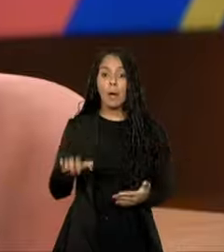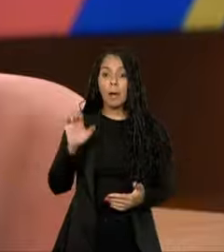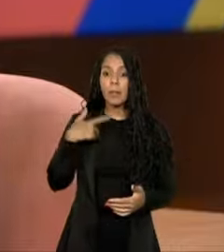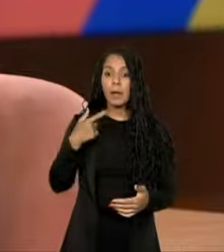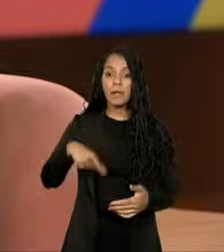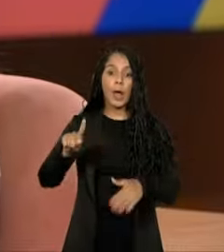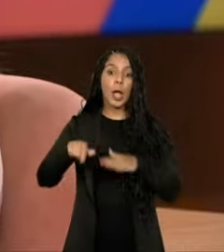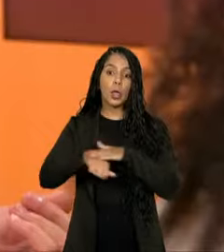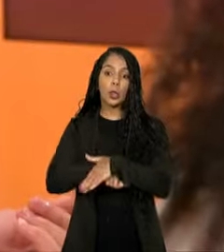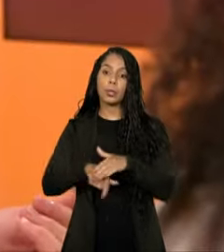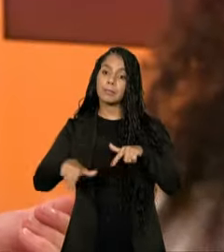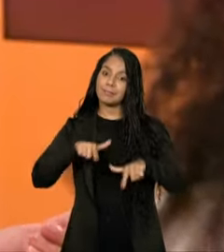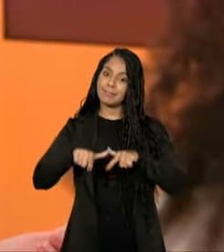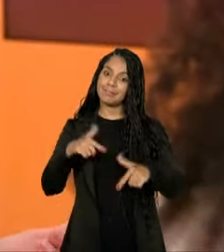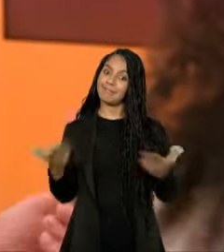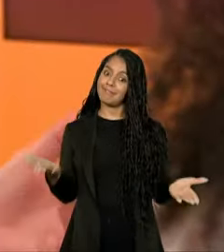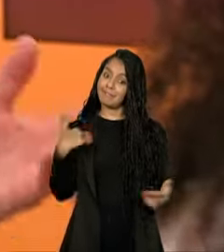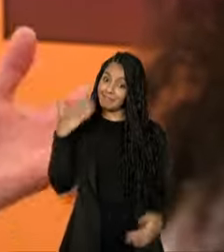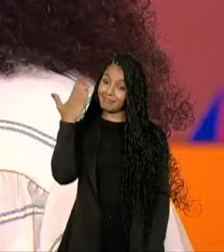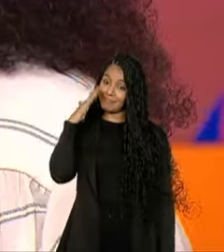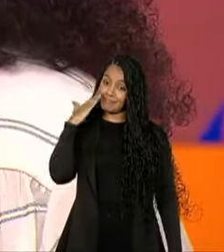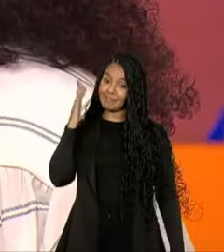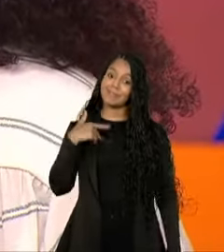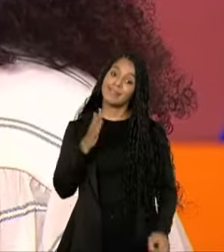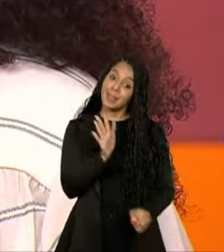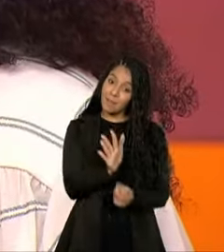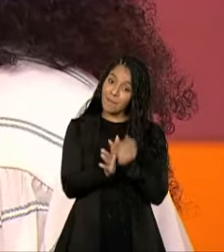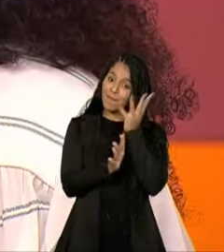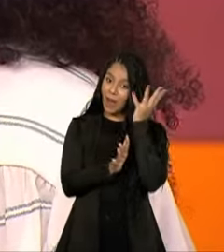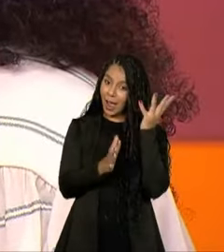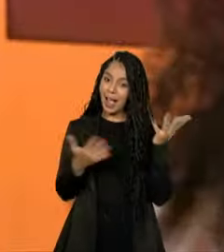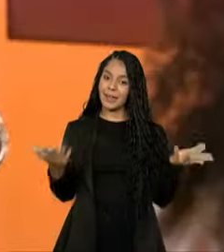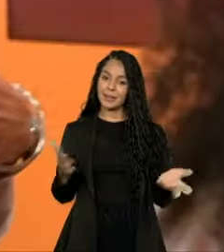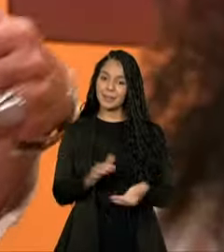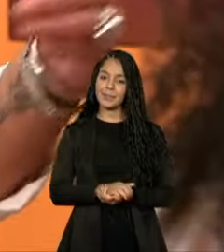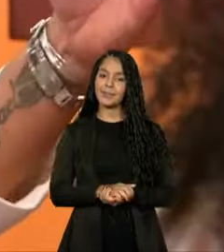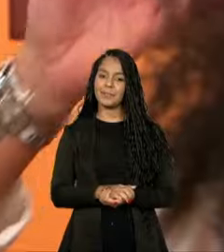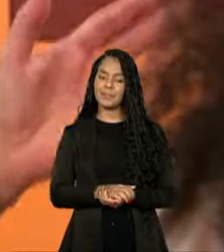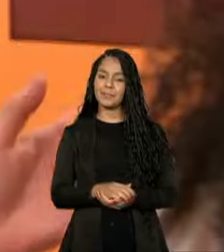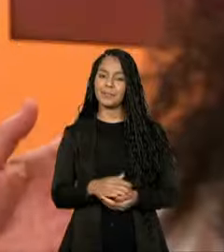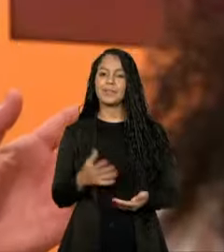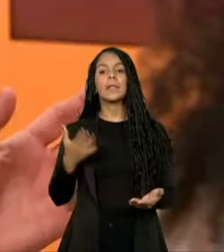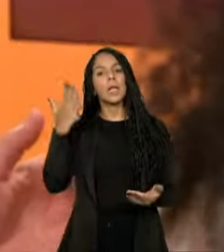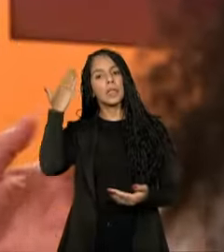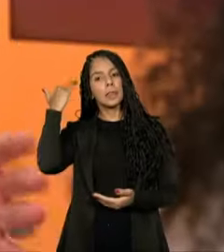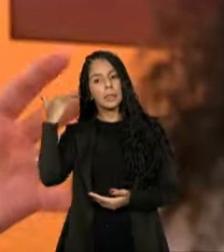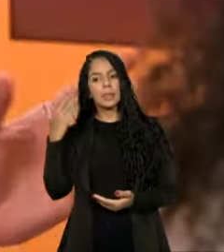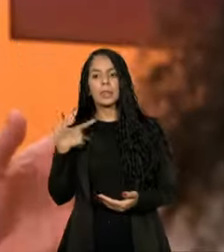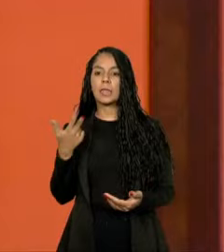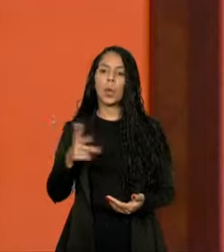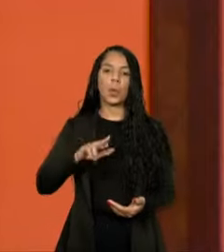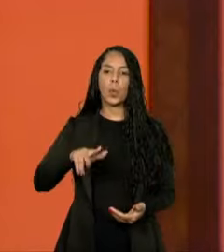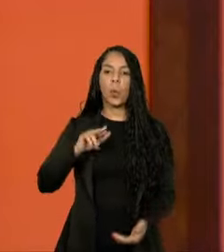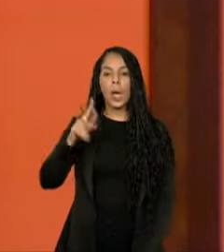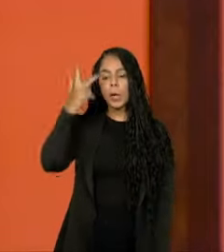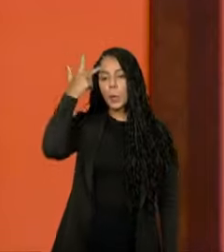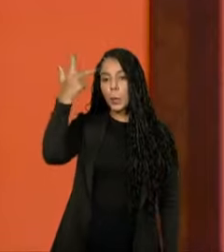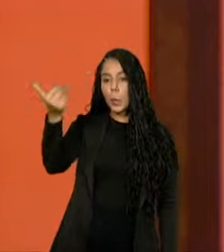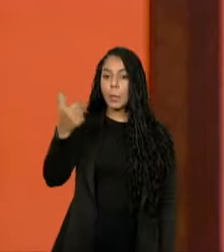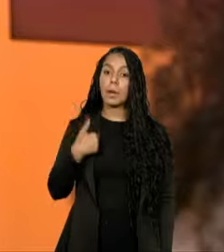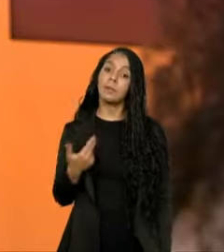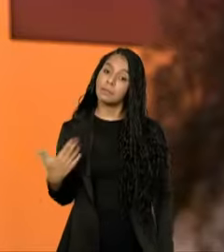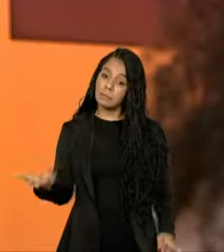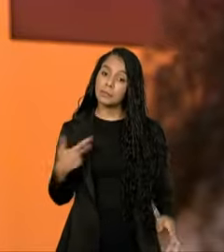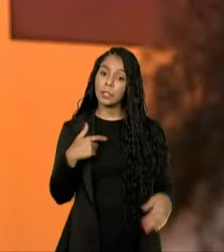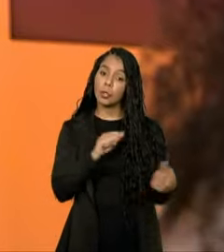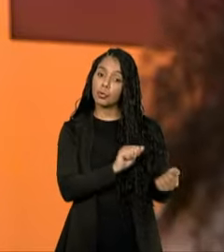noite para trabalhar? Quer dizer, várias, né? Mas eu digo, não era na normalidade, assim, total. Então, eu